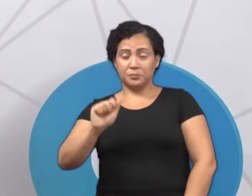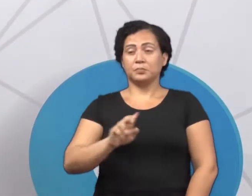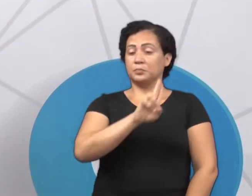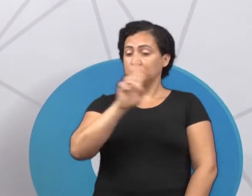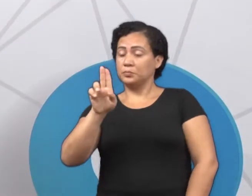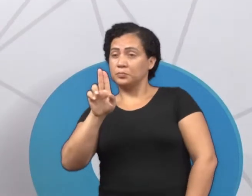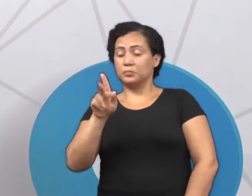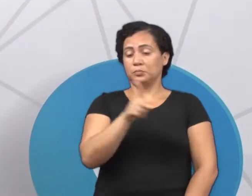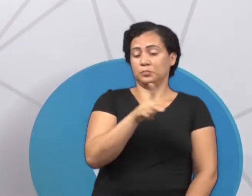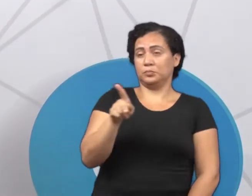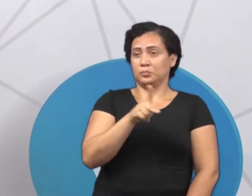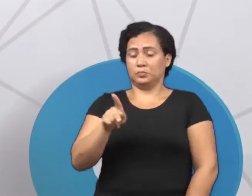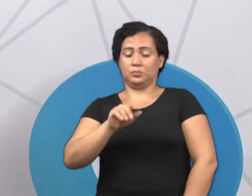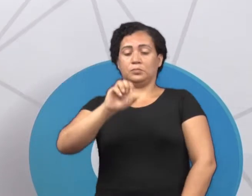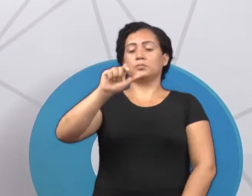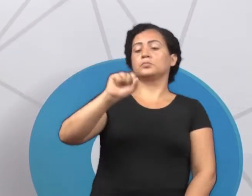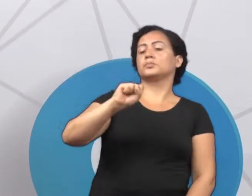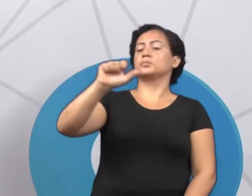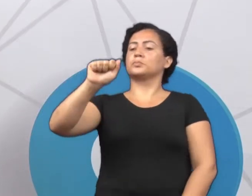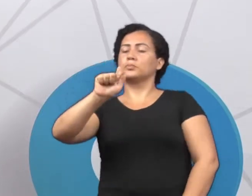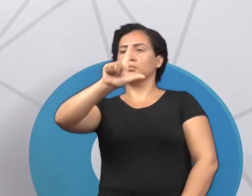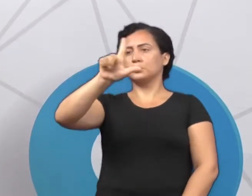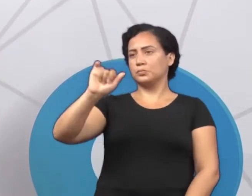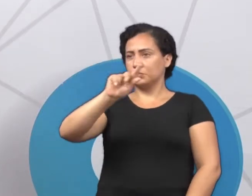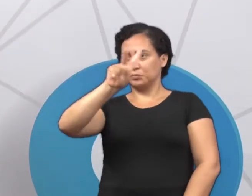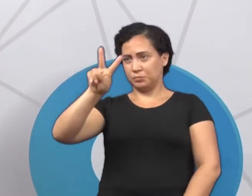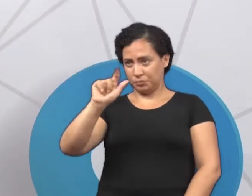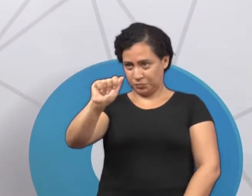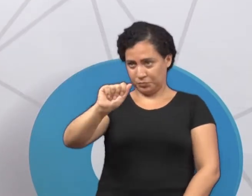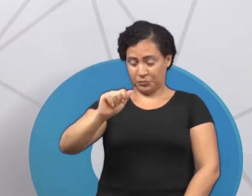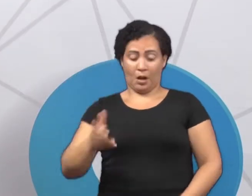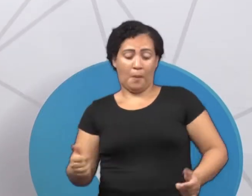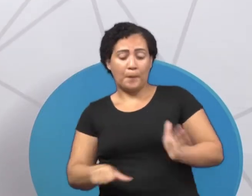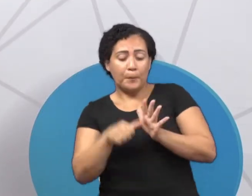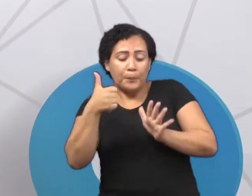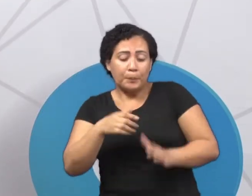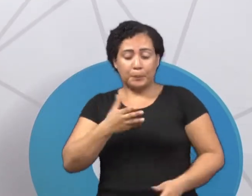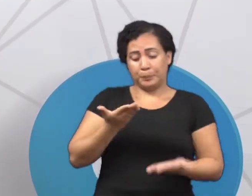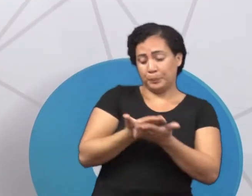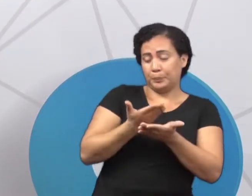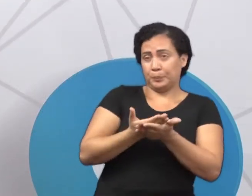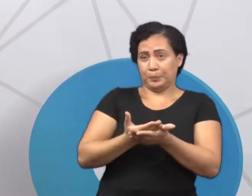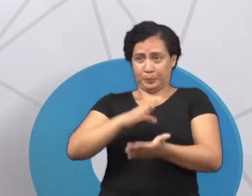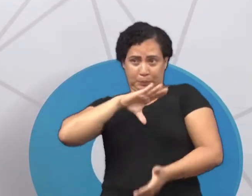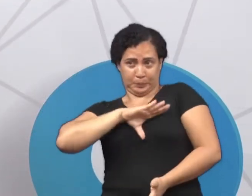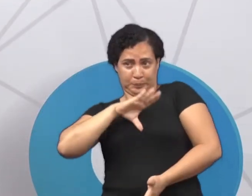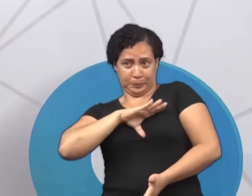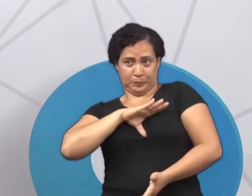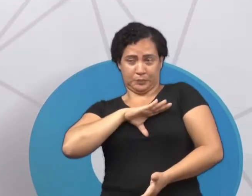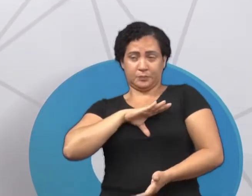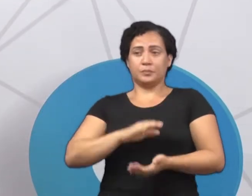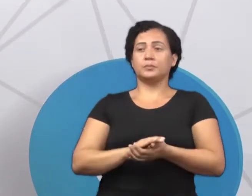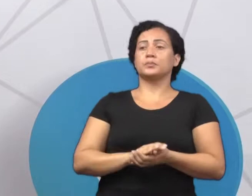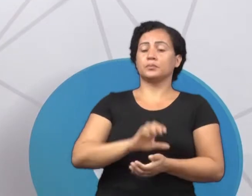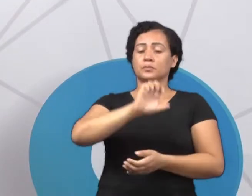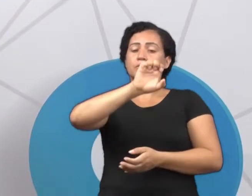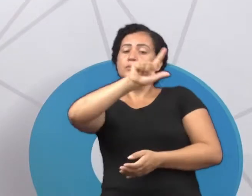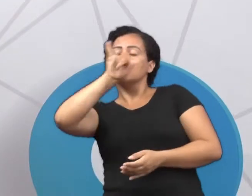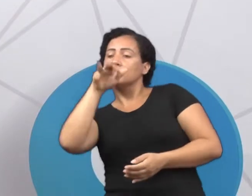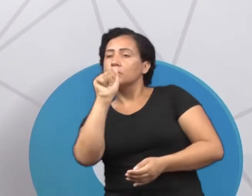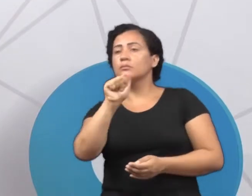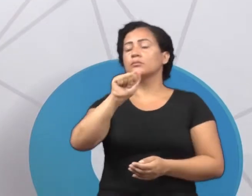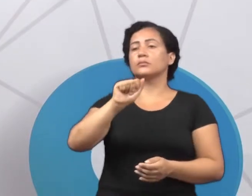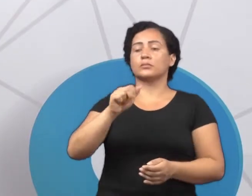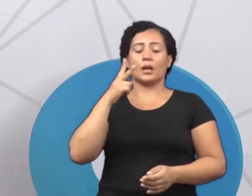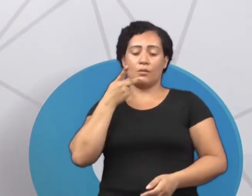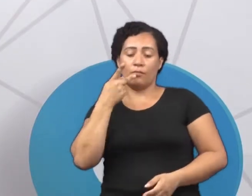Eu sou a professora Silvia Regina e essa é a nossa primeira aula de língua portuguesa da EJA. E nós vamos abordar